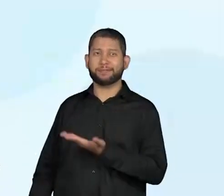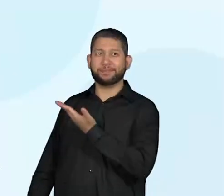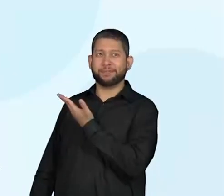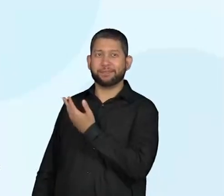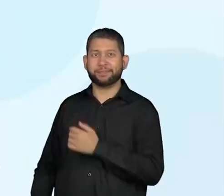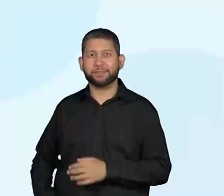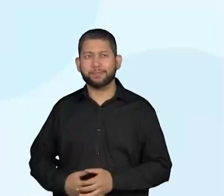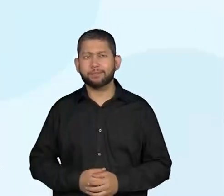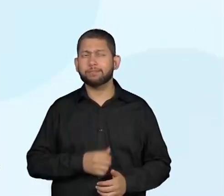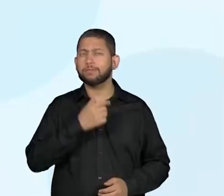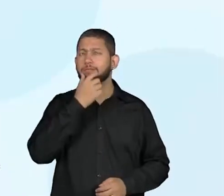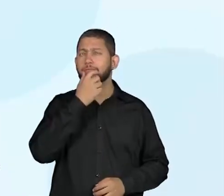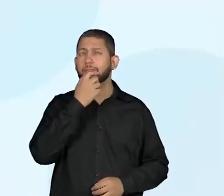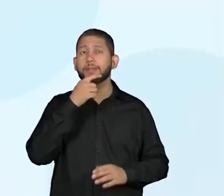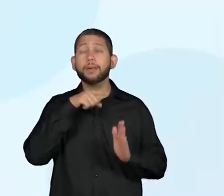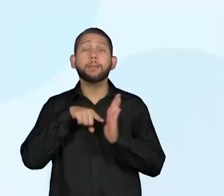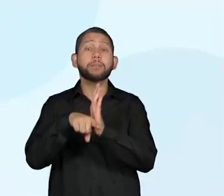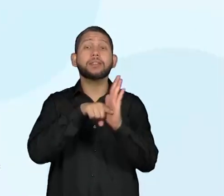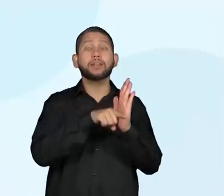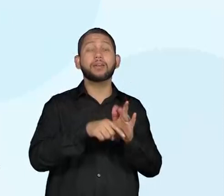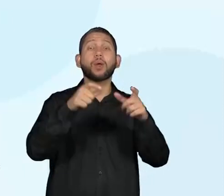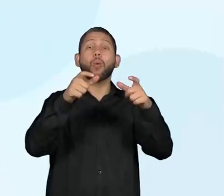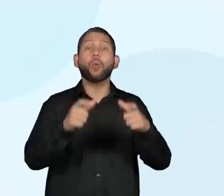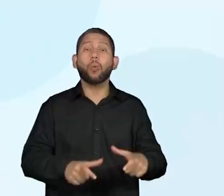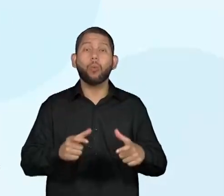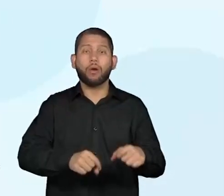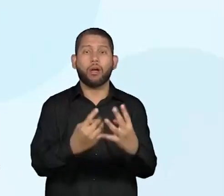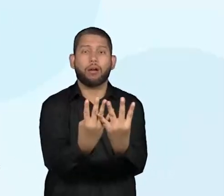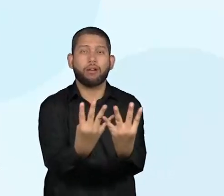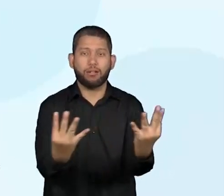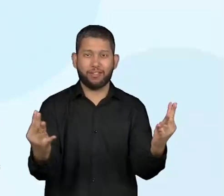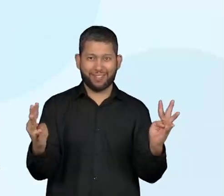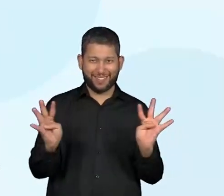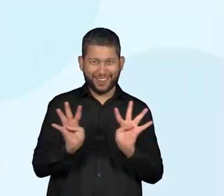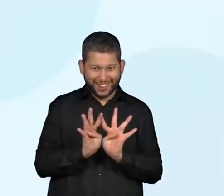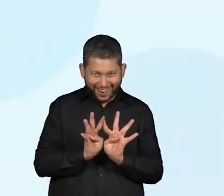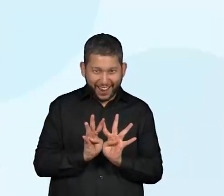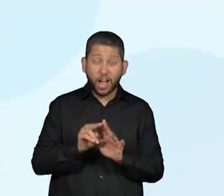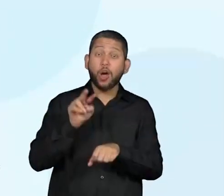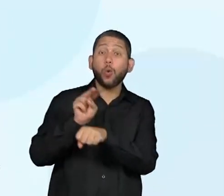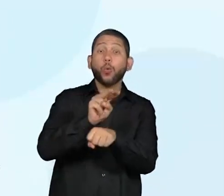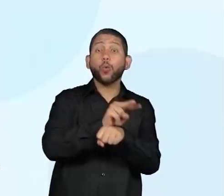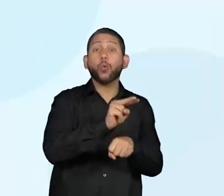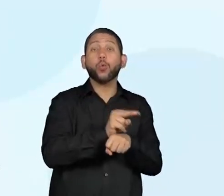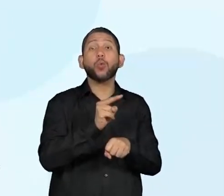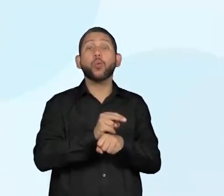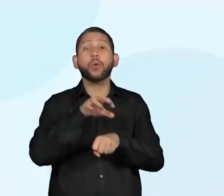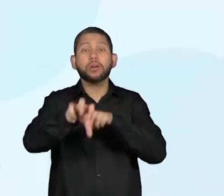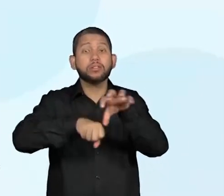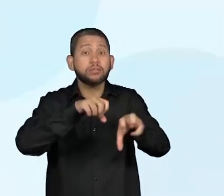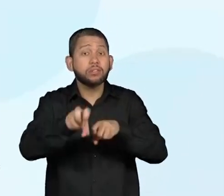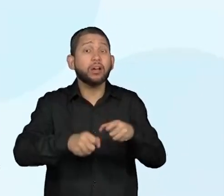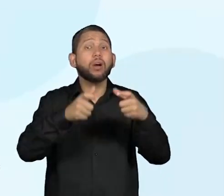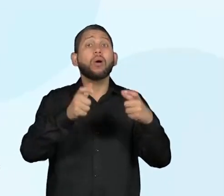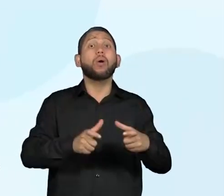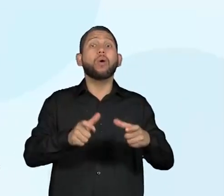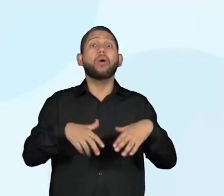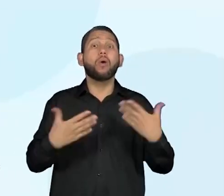só, pesquise sobre as reservas extrativistas, veja a imagem e amplie seus conhecimentos, porque